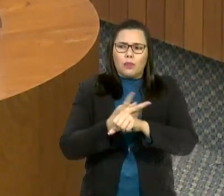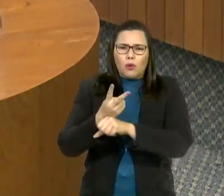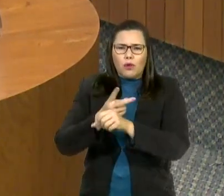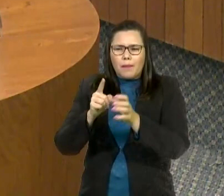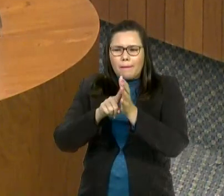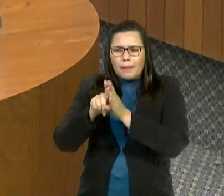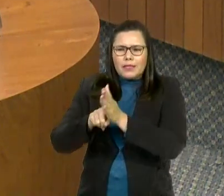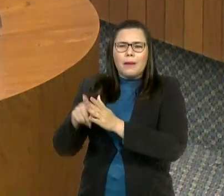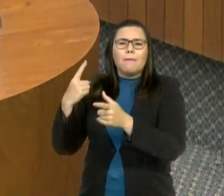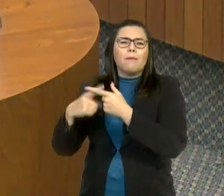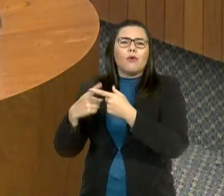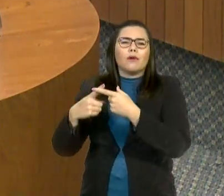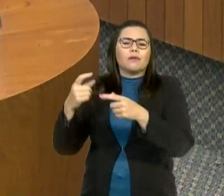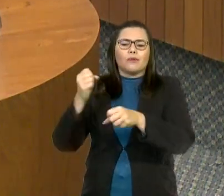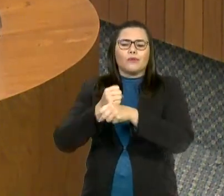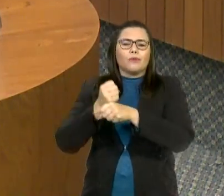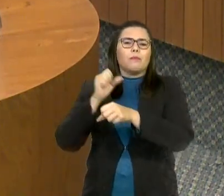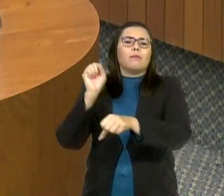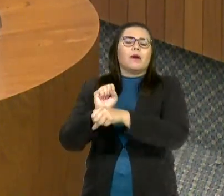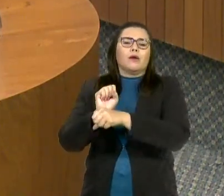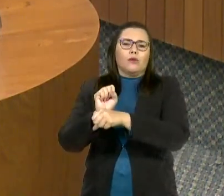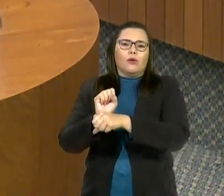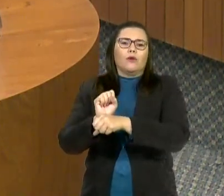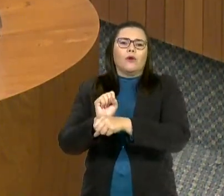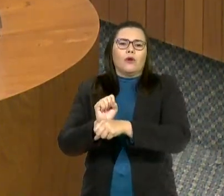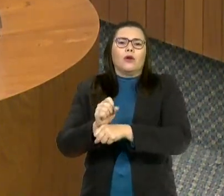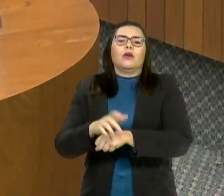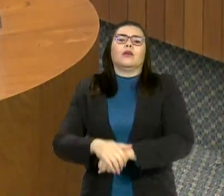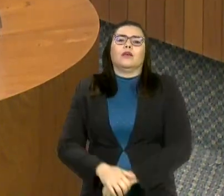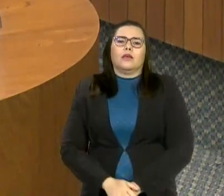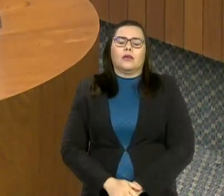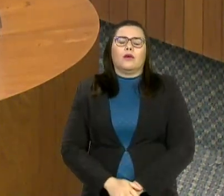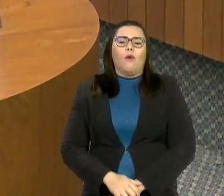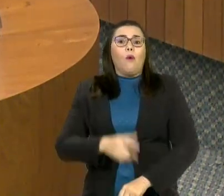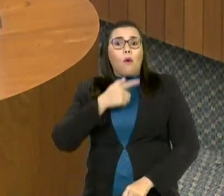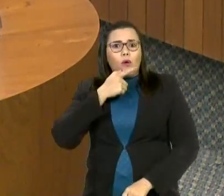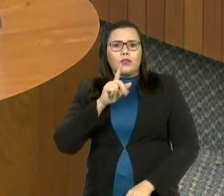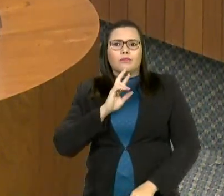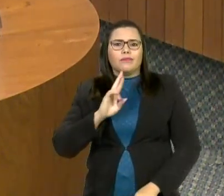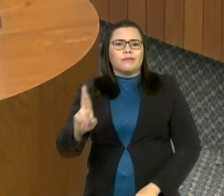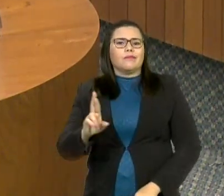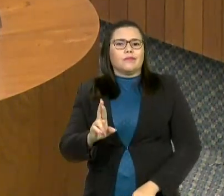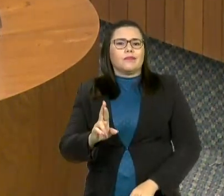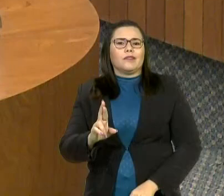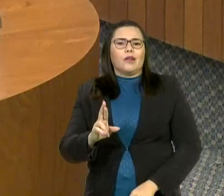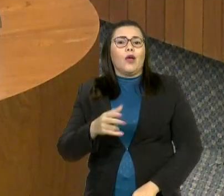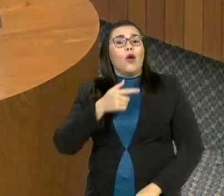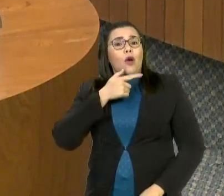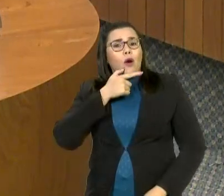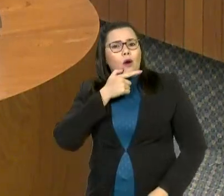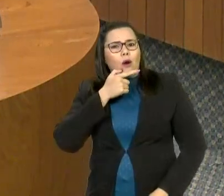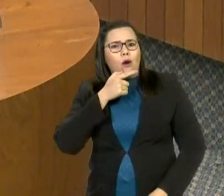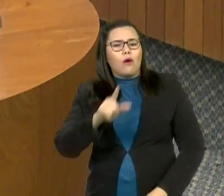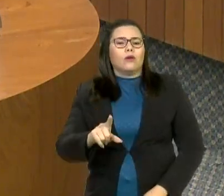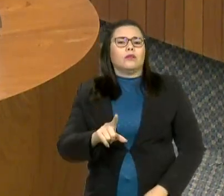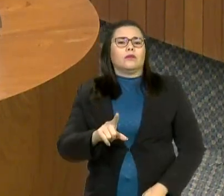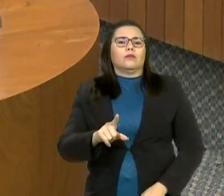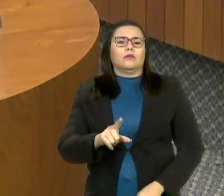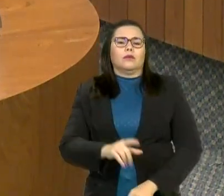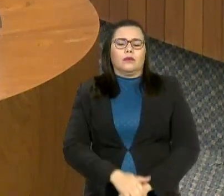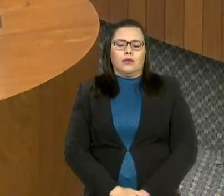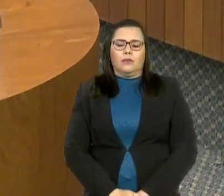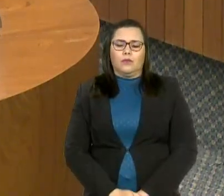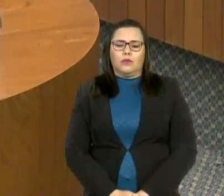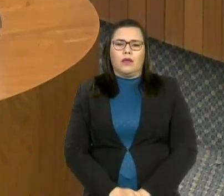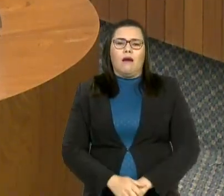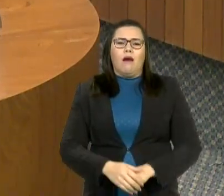essas pendências. Dessa forma, nós conseguimos restabelecer o fluxo financeiro. Obviamente, boa parte dela já estava com os